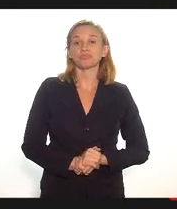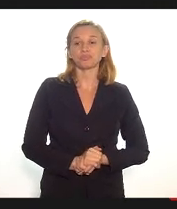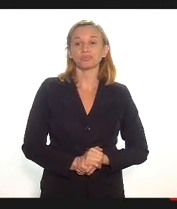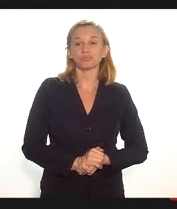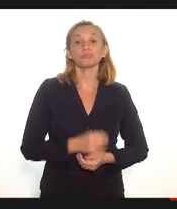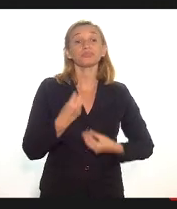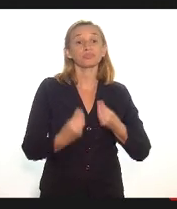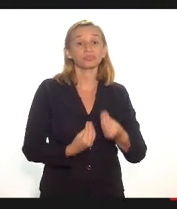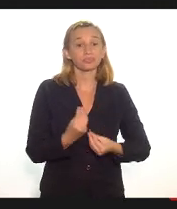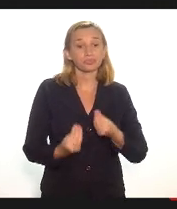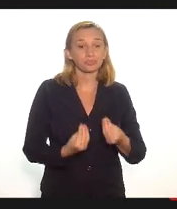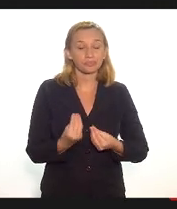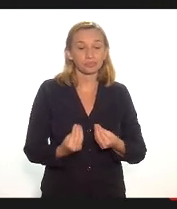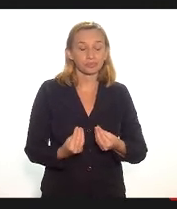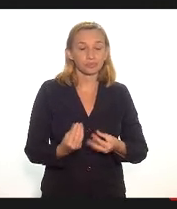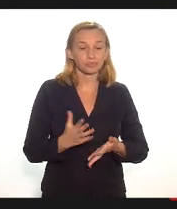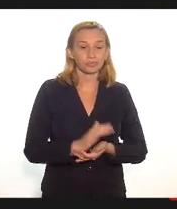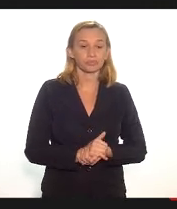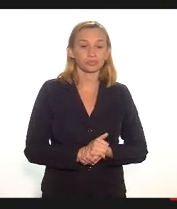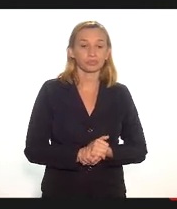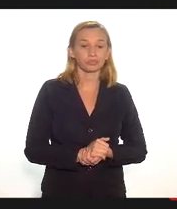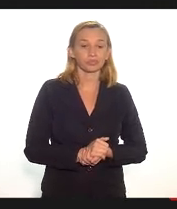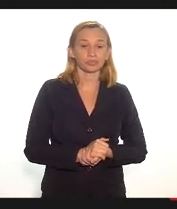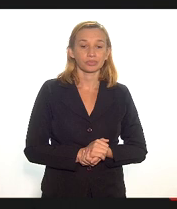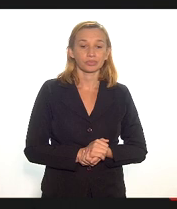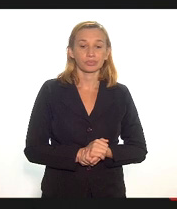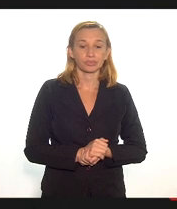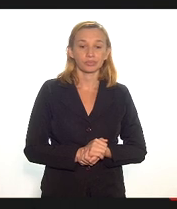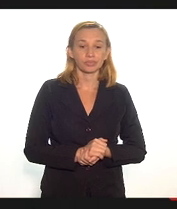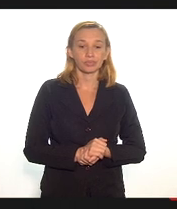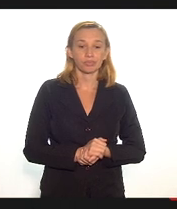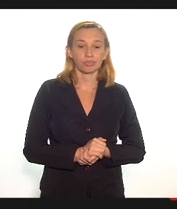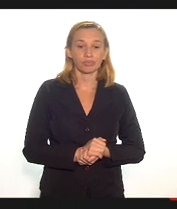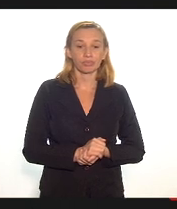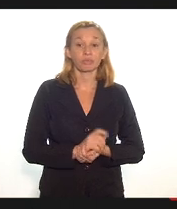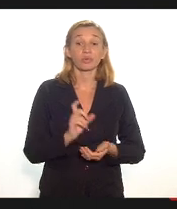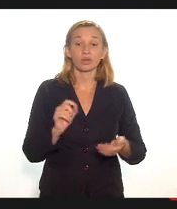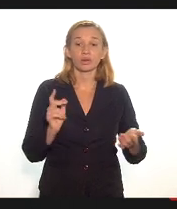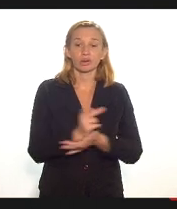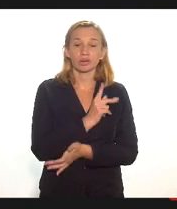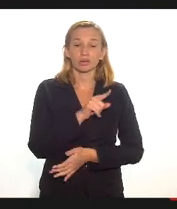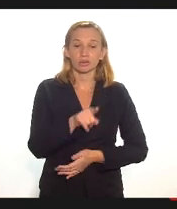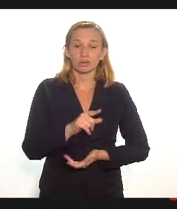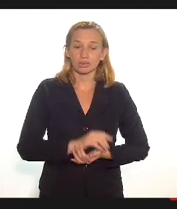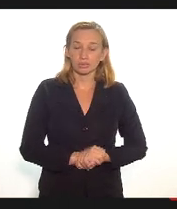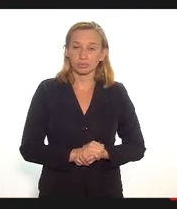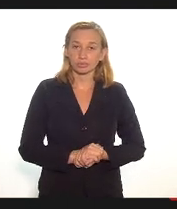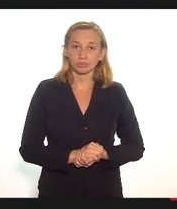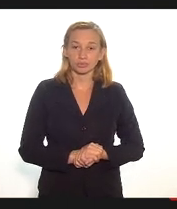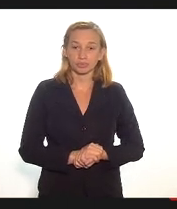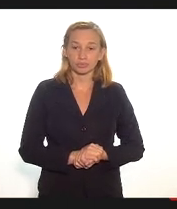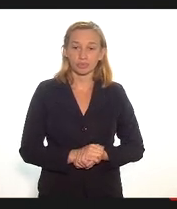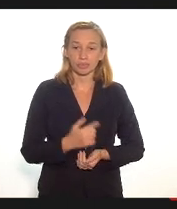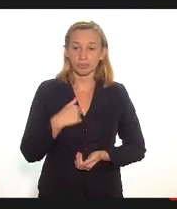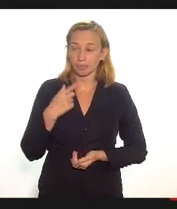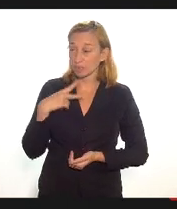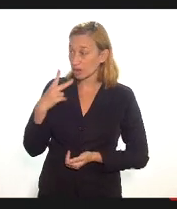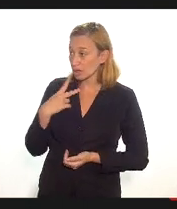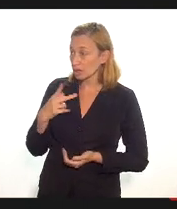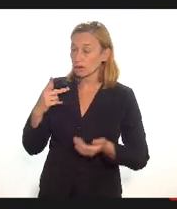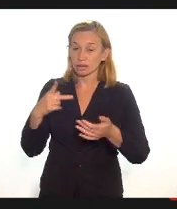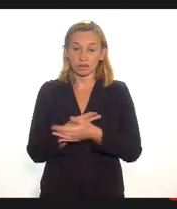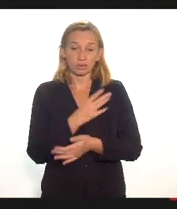Como é que está sendo esse rateio aí? E como é que, o que está acontecendo aí? Né? Eu não estou dizendo que está